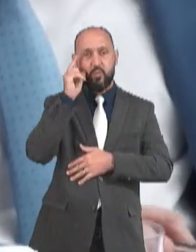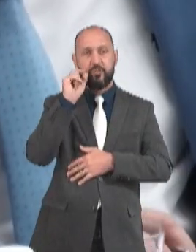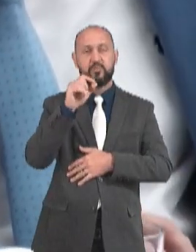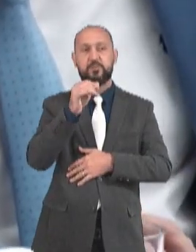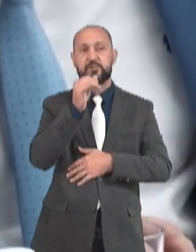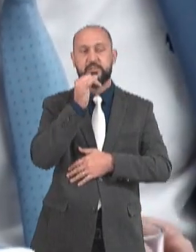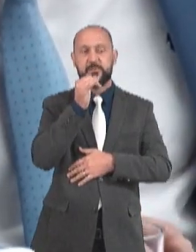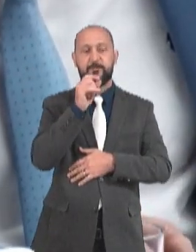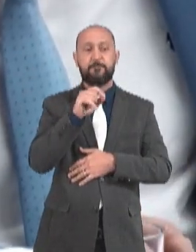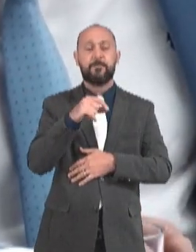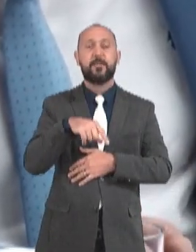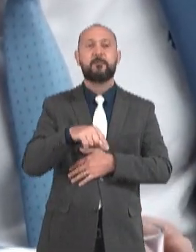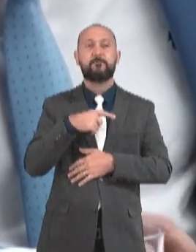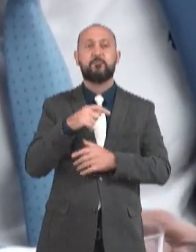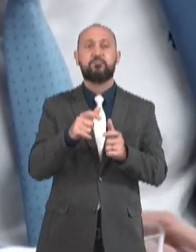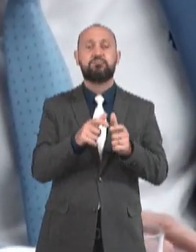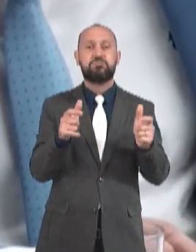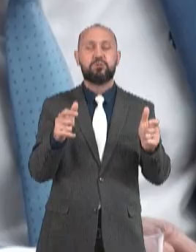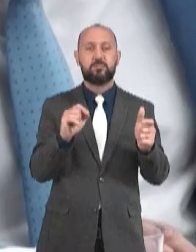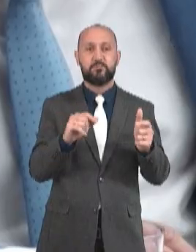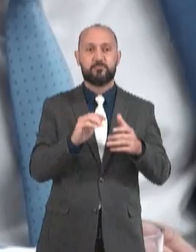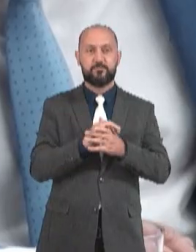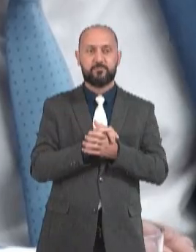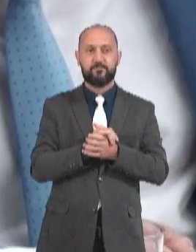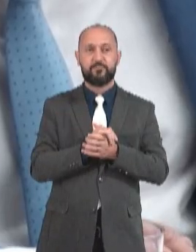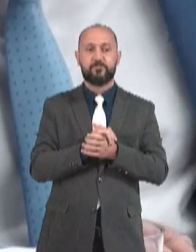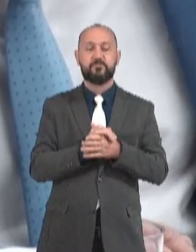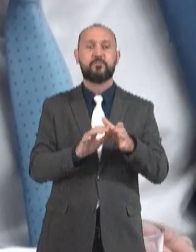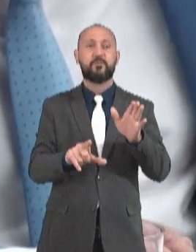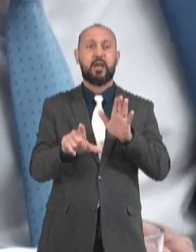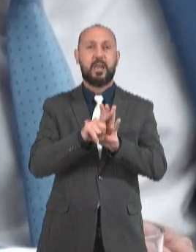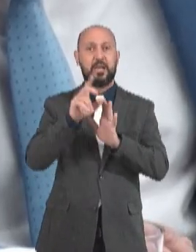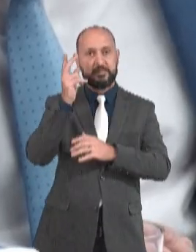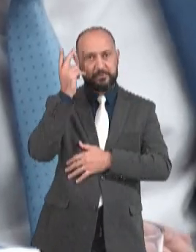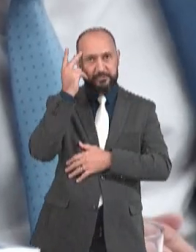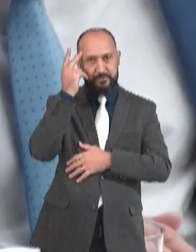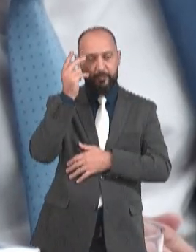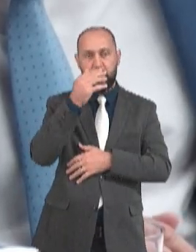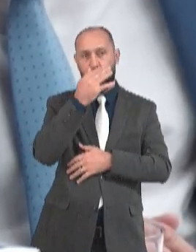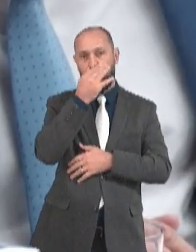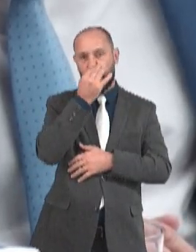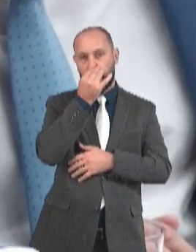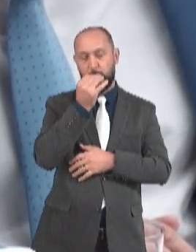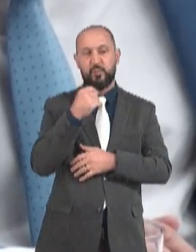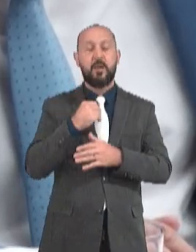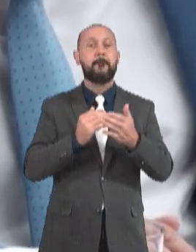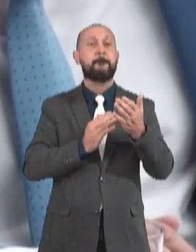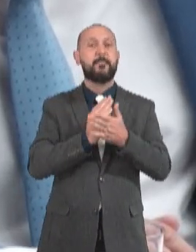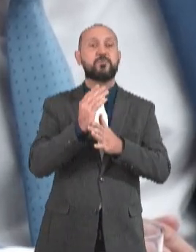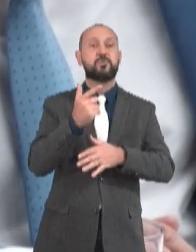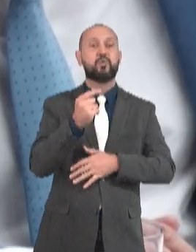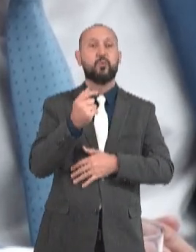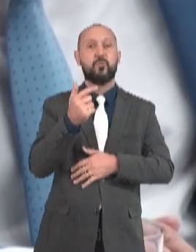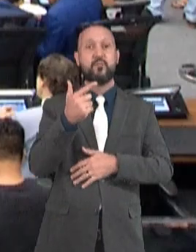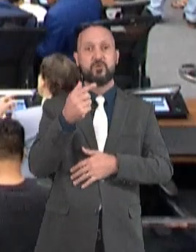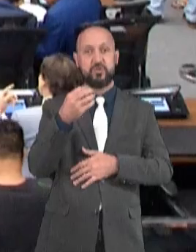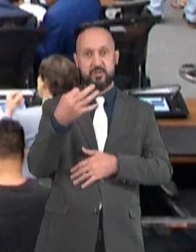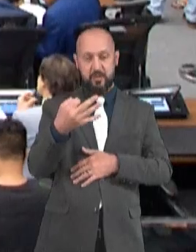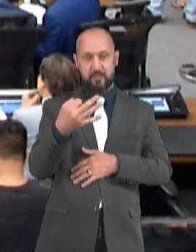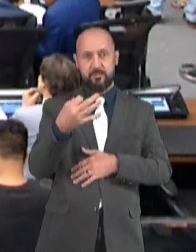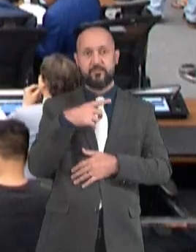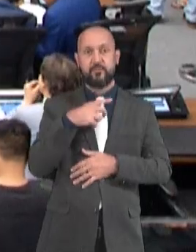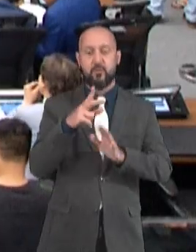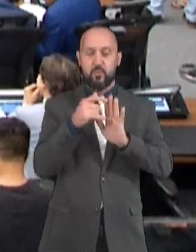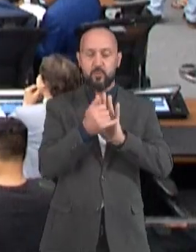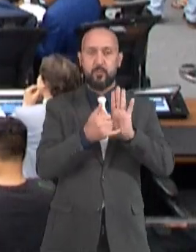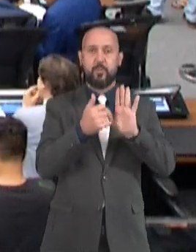dos casos hoje que estão crescendo muito. Então, a Lei de São Paulo, que foi aprovada em 2023, que foi